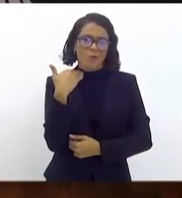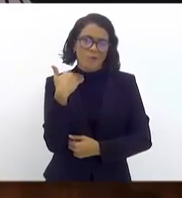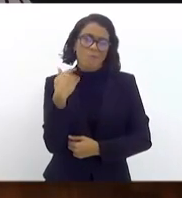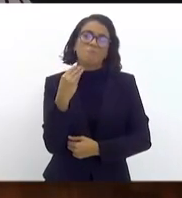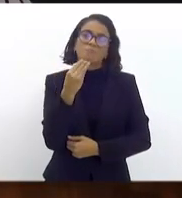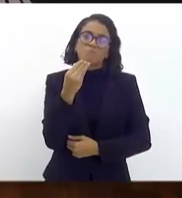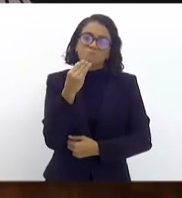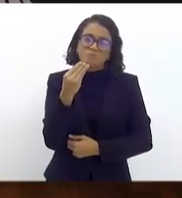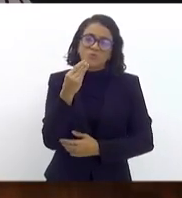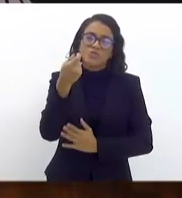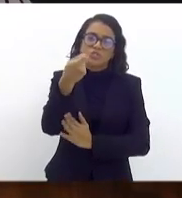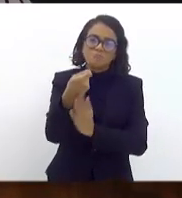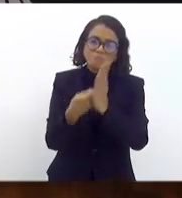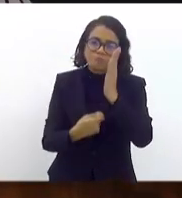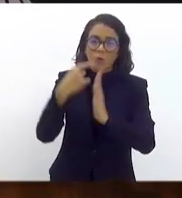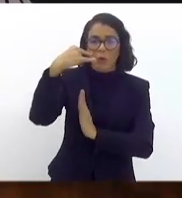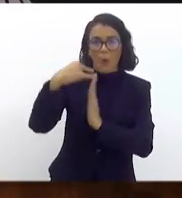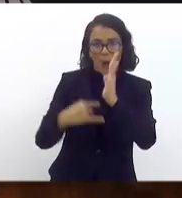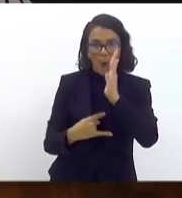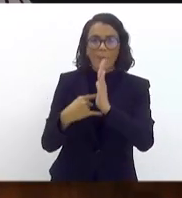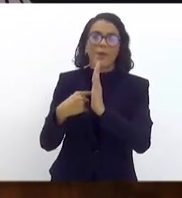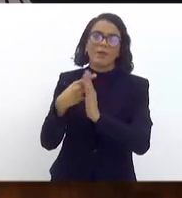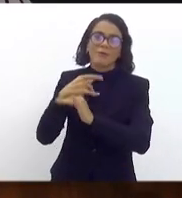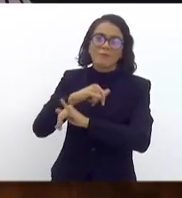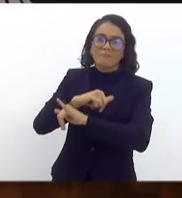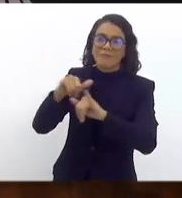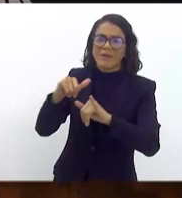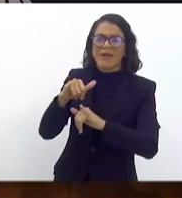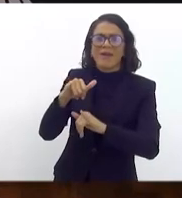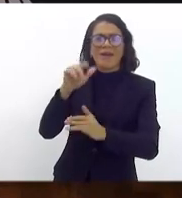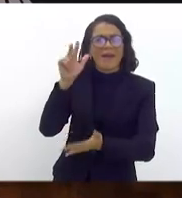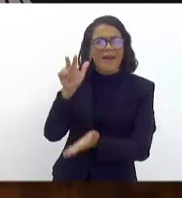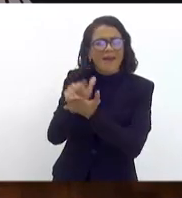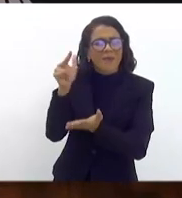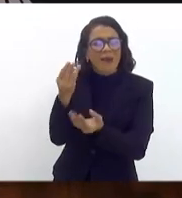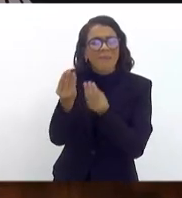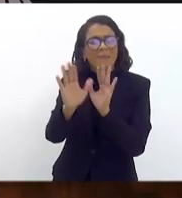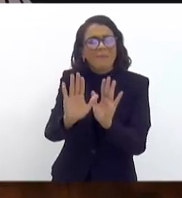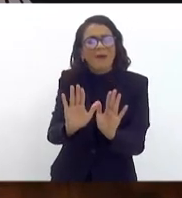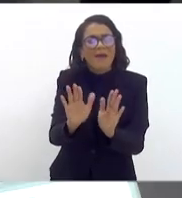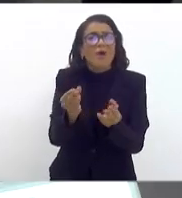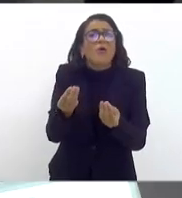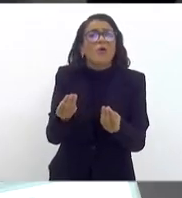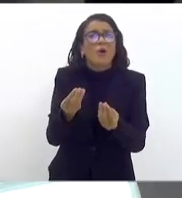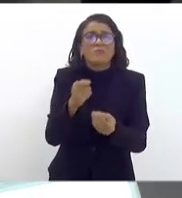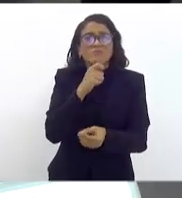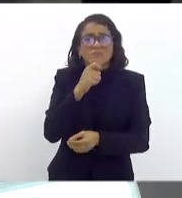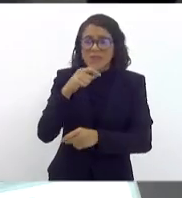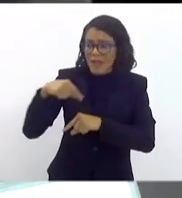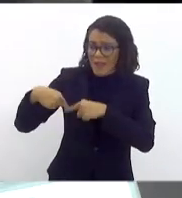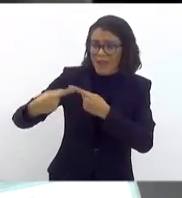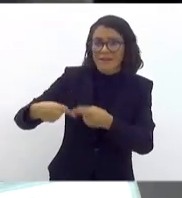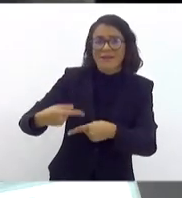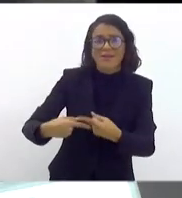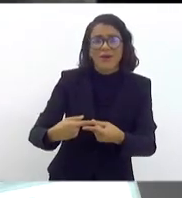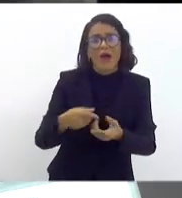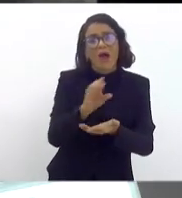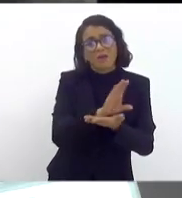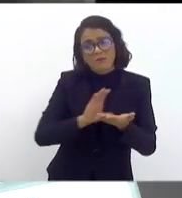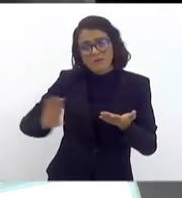isso, correto? Não, inventariar, mas posso, se não tiver herdeiro, tem que voltar para o poder